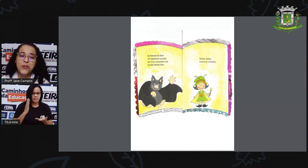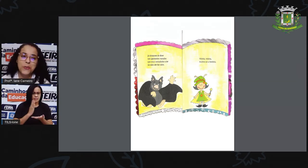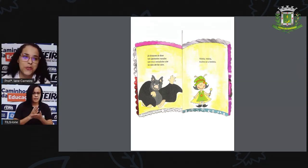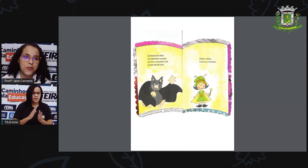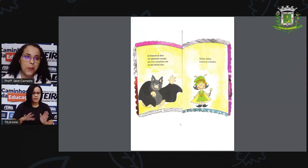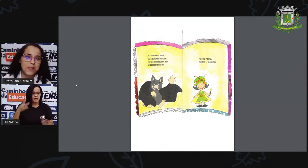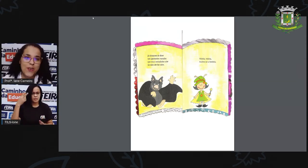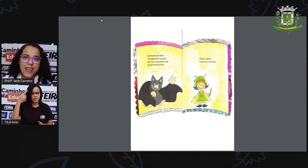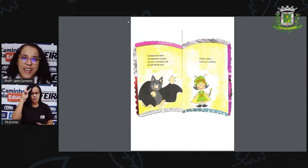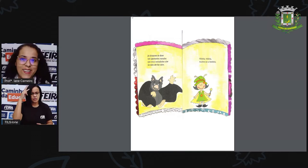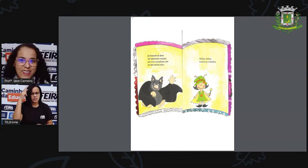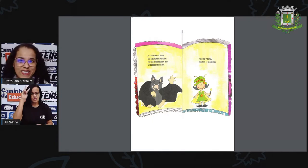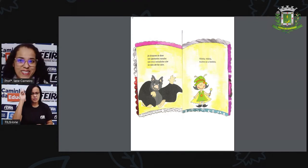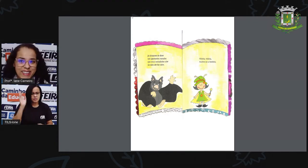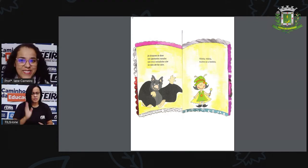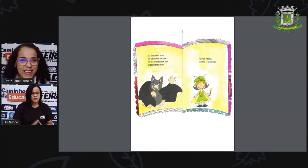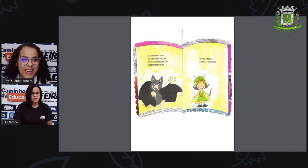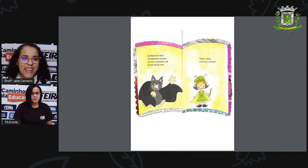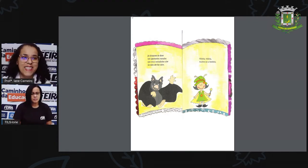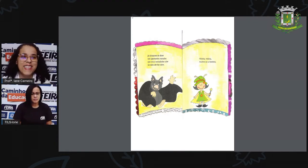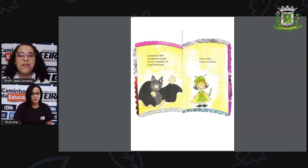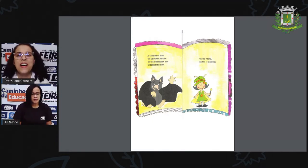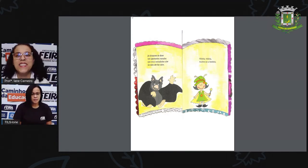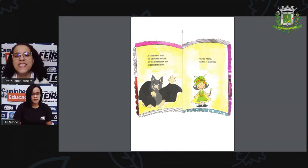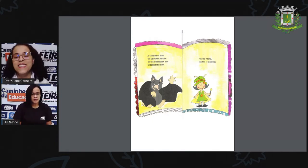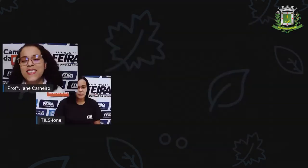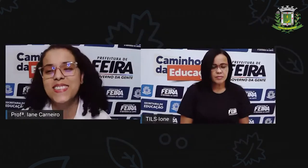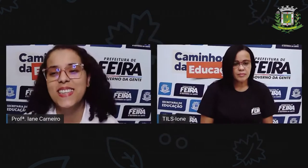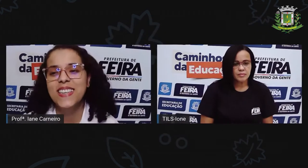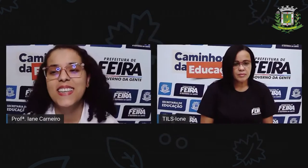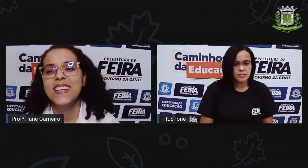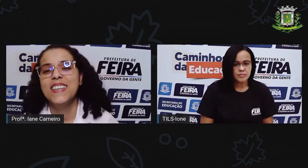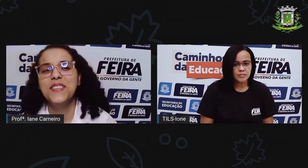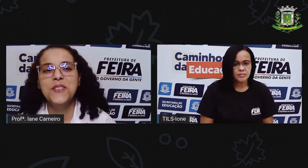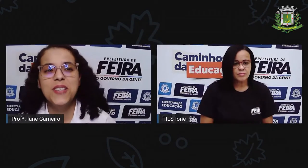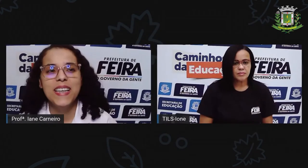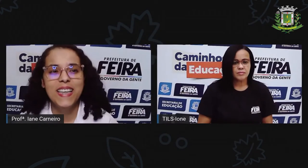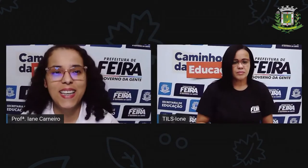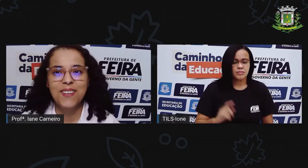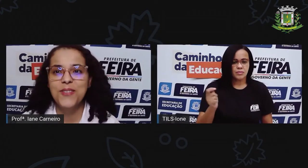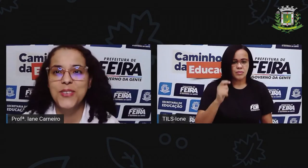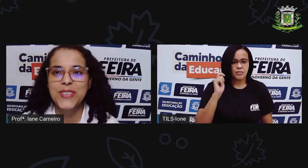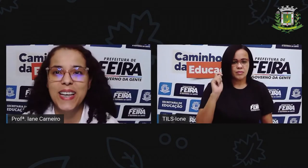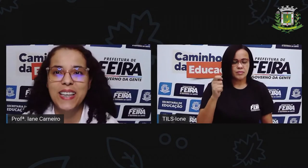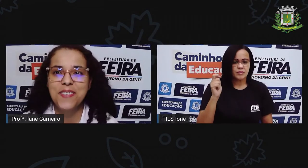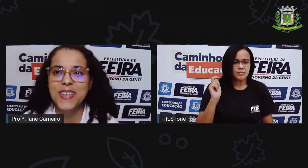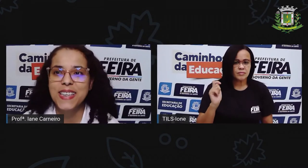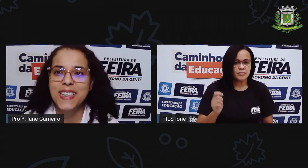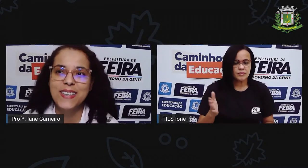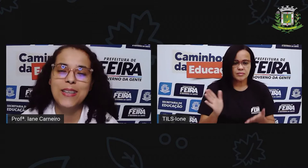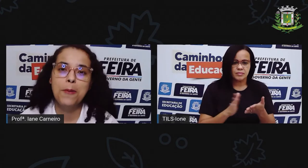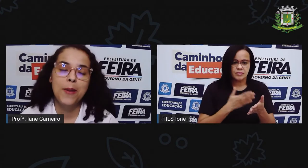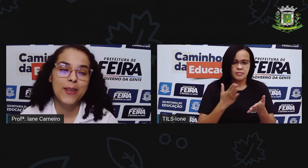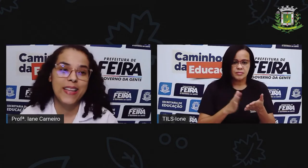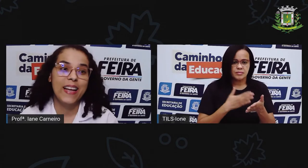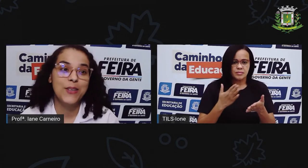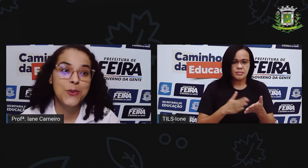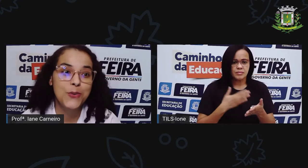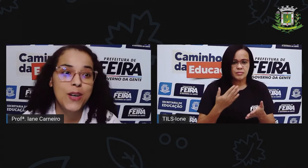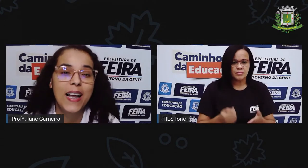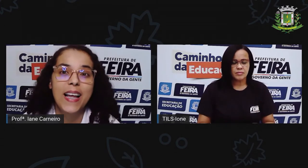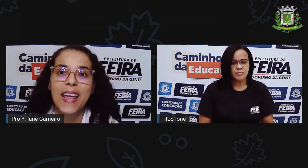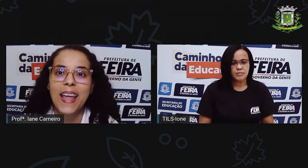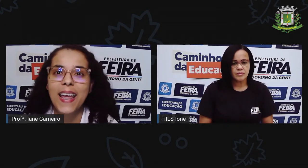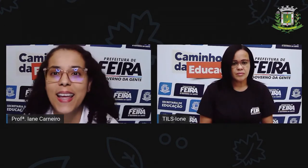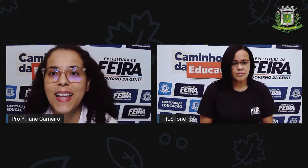Todo mundo começou a ler lá no castelo, graças à fadinha do livro, que vivia dentro da biblioteca